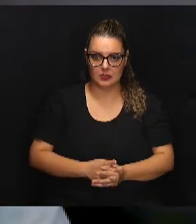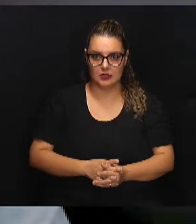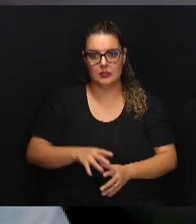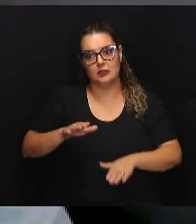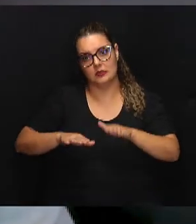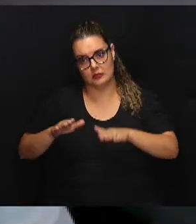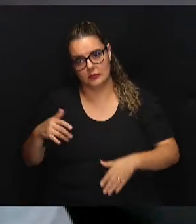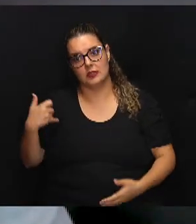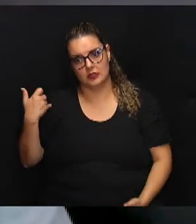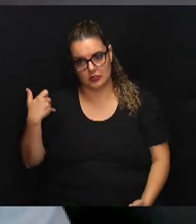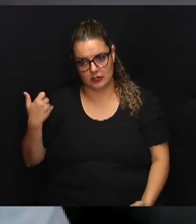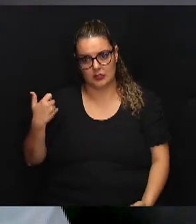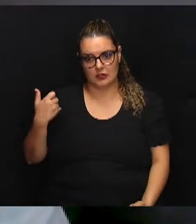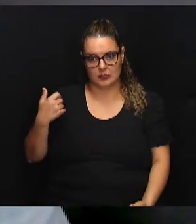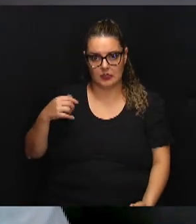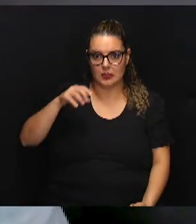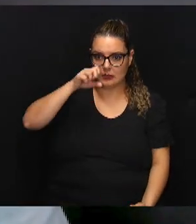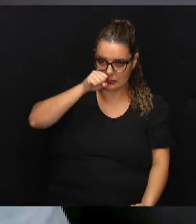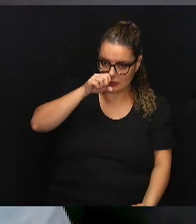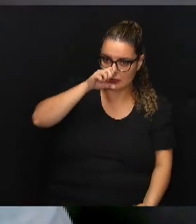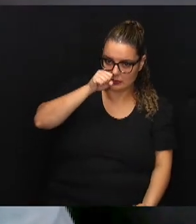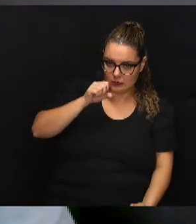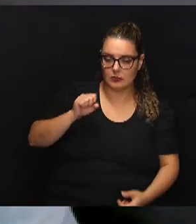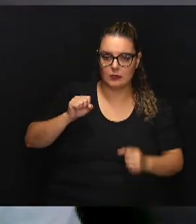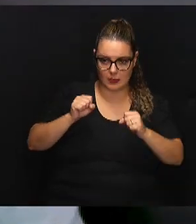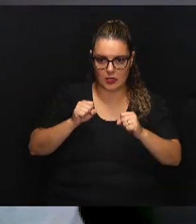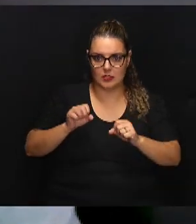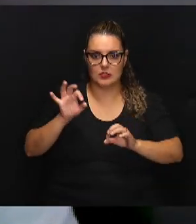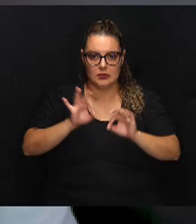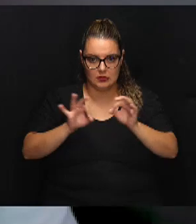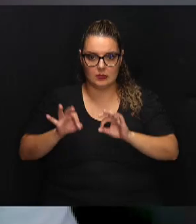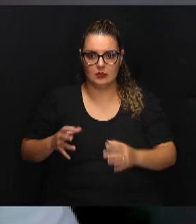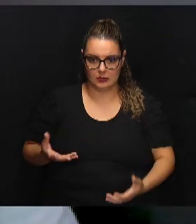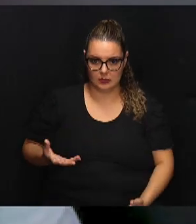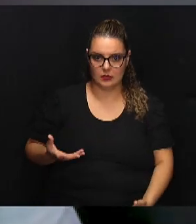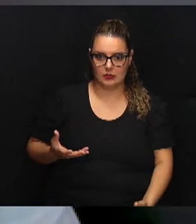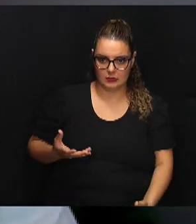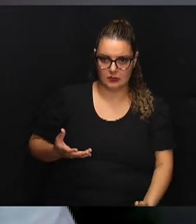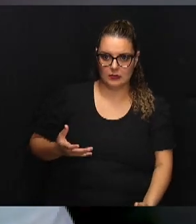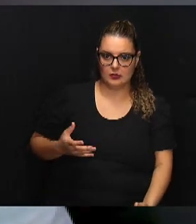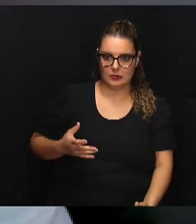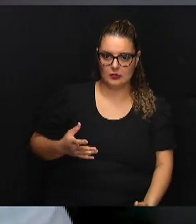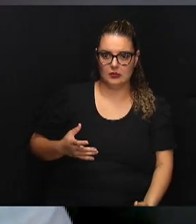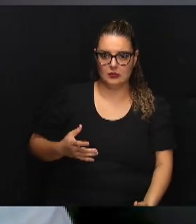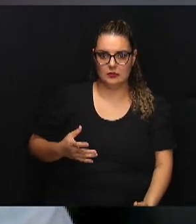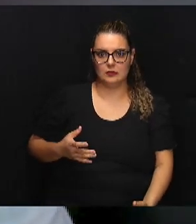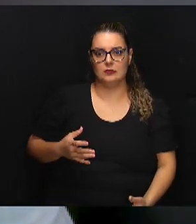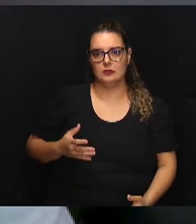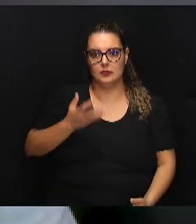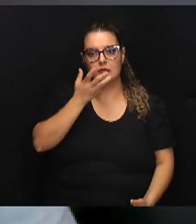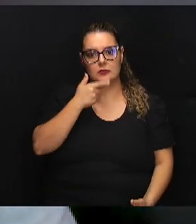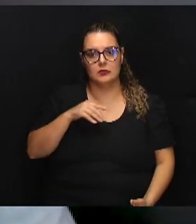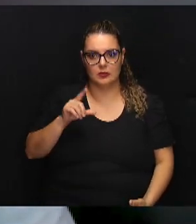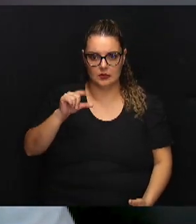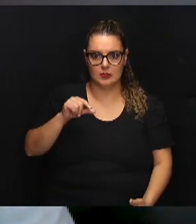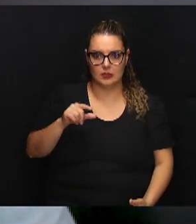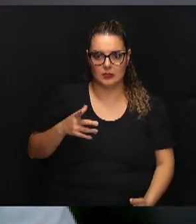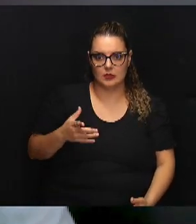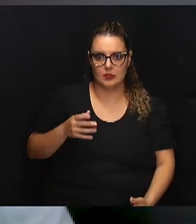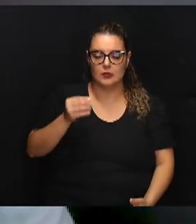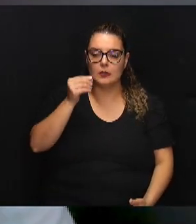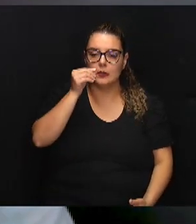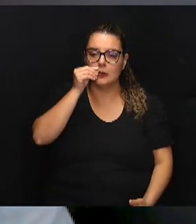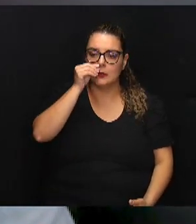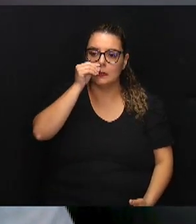idade da criança, ela mesma pode fazer. Já existem esses preparados, esses frasquinhos na apresentação infantil, menores, né, para adaptar na entrada